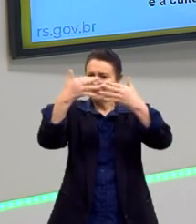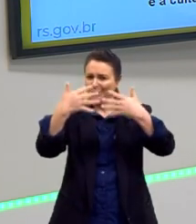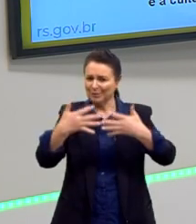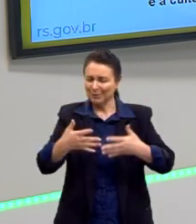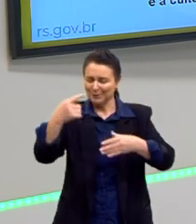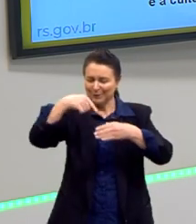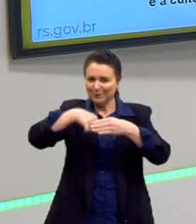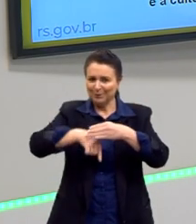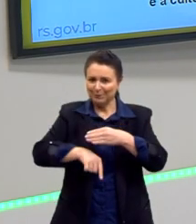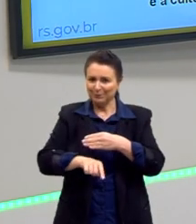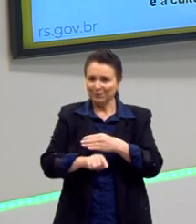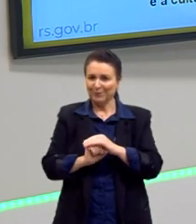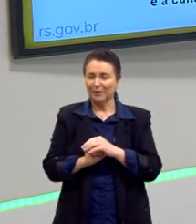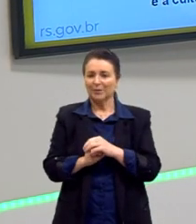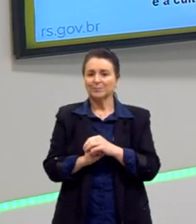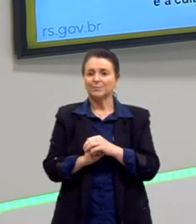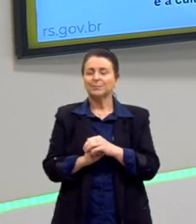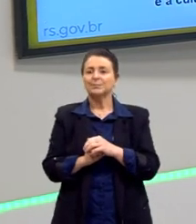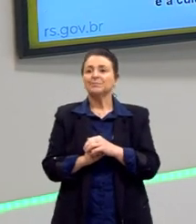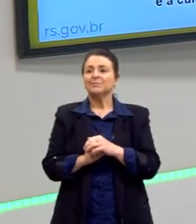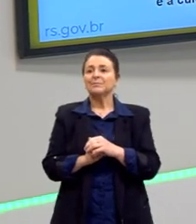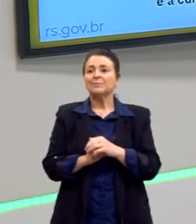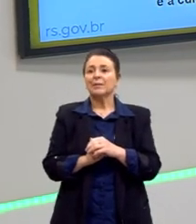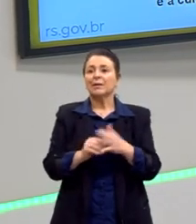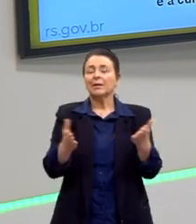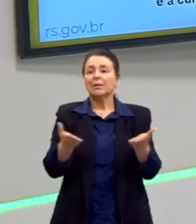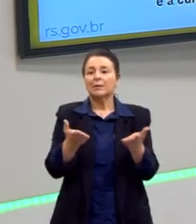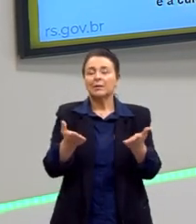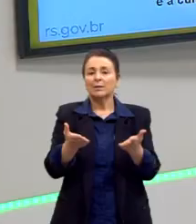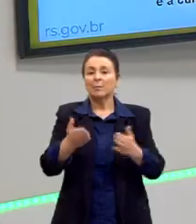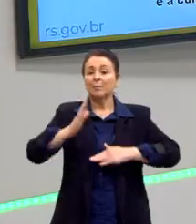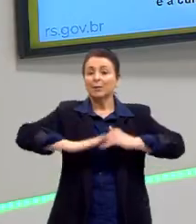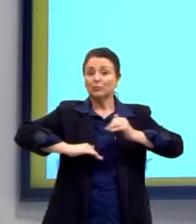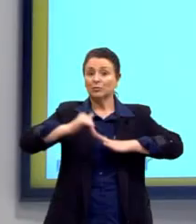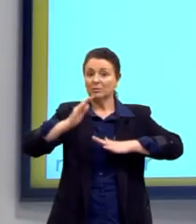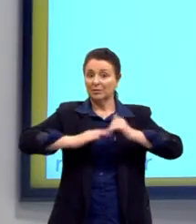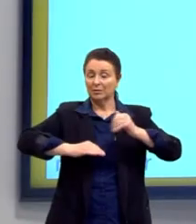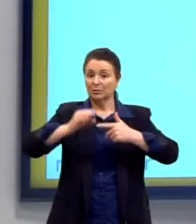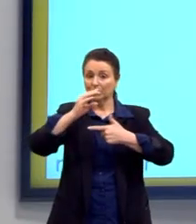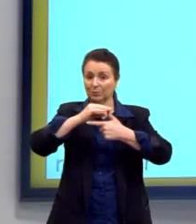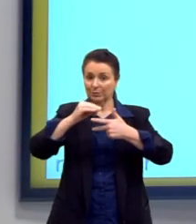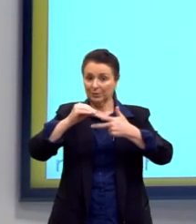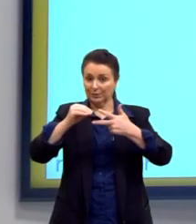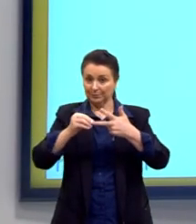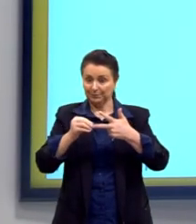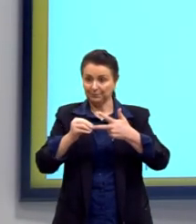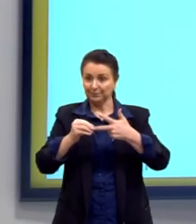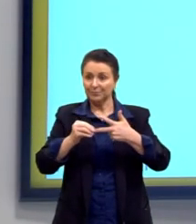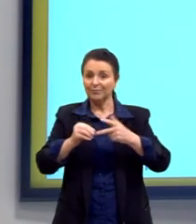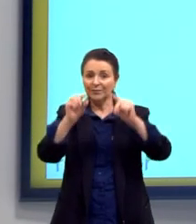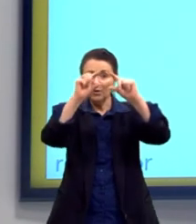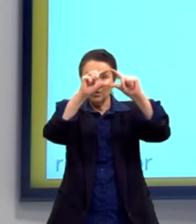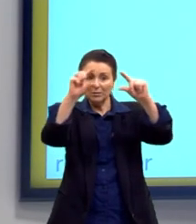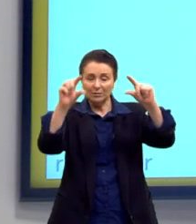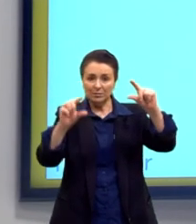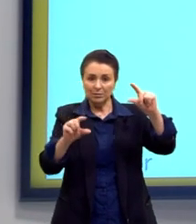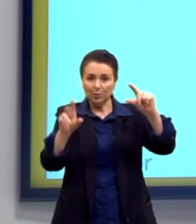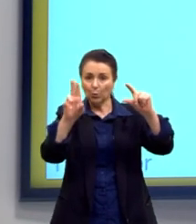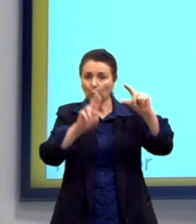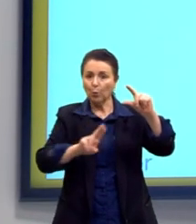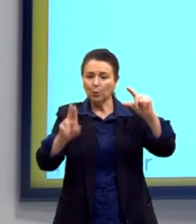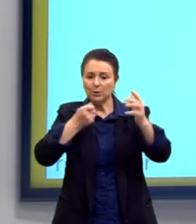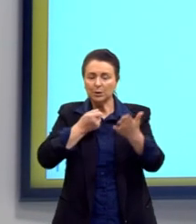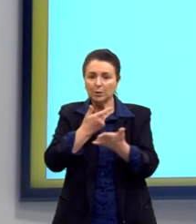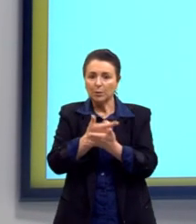Olha como como questões para nós finalizando a nossa aula Olha só veja só a tirinha né use